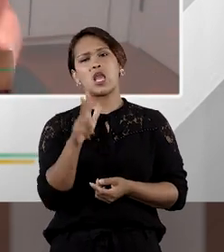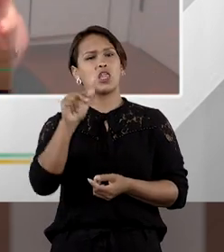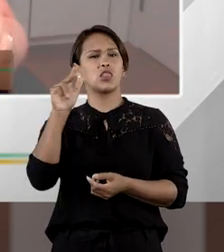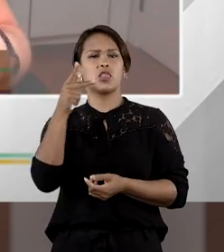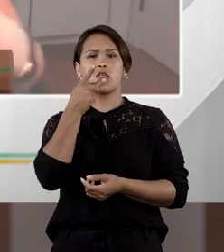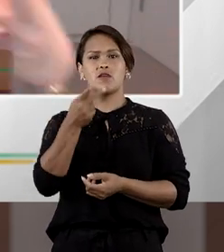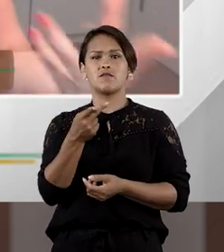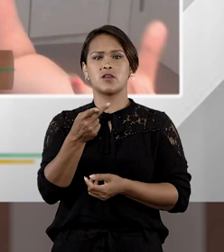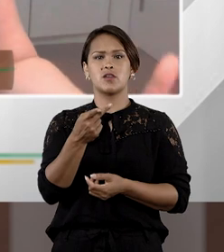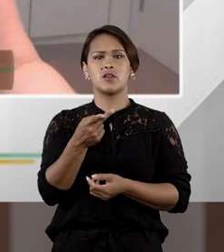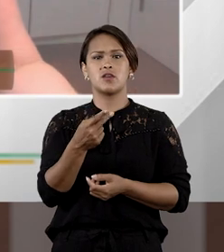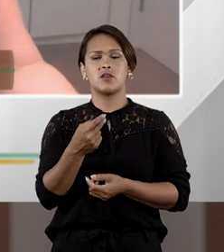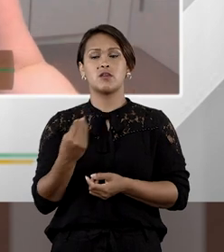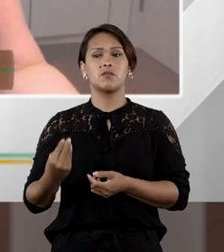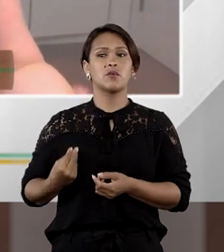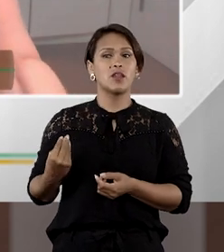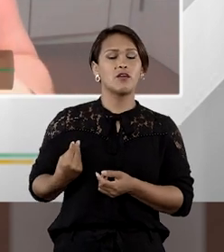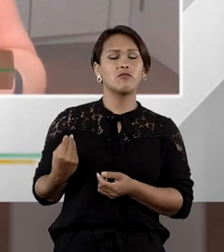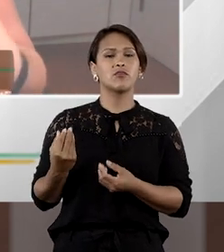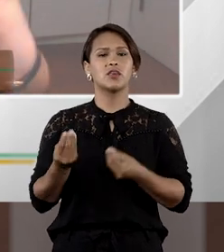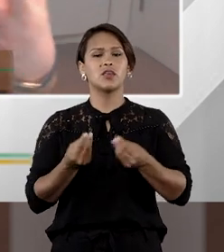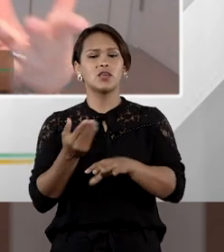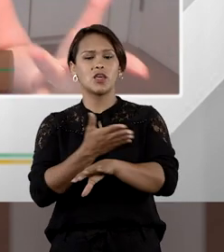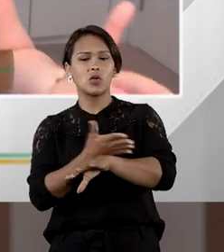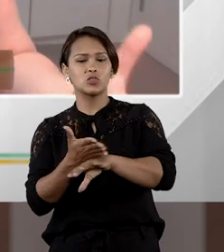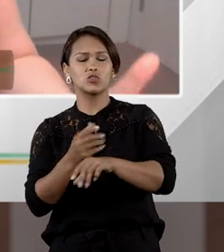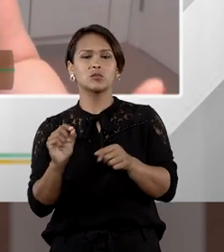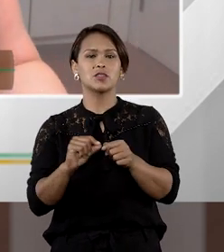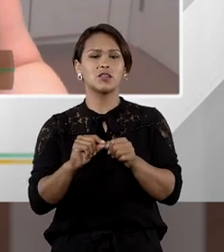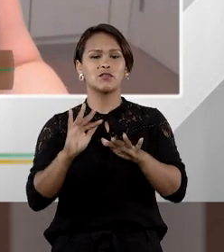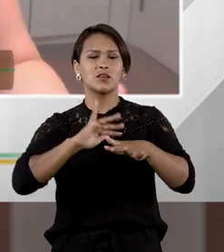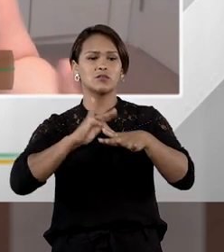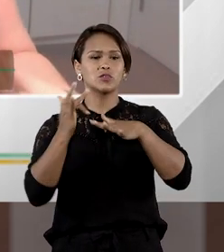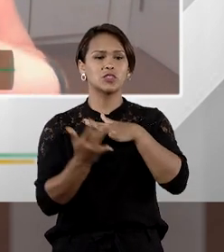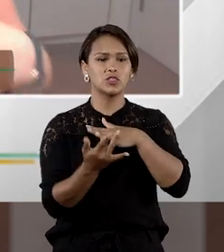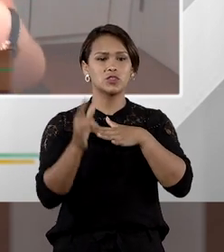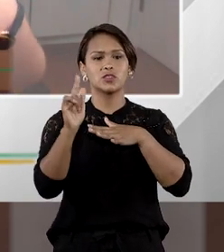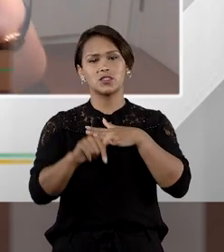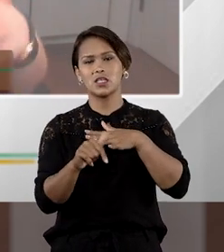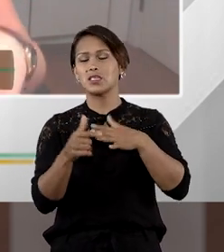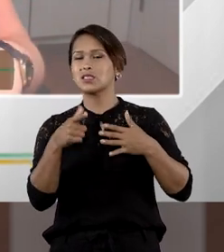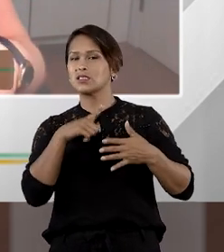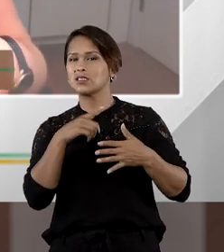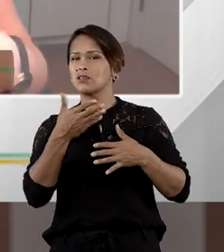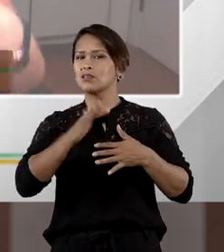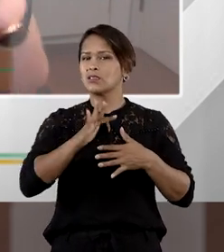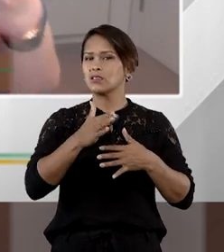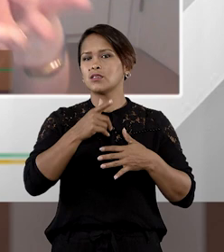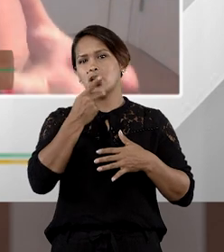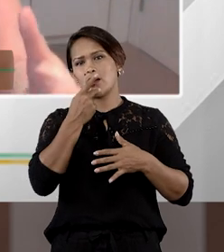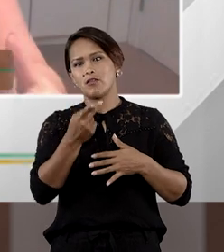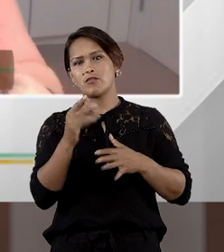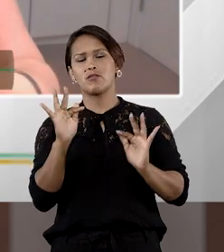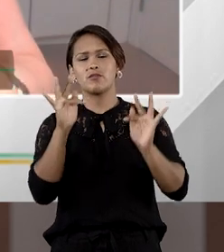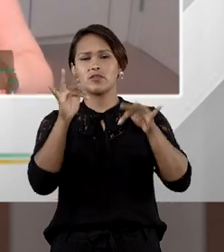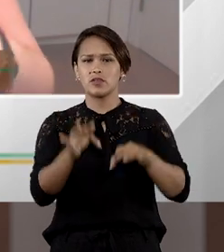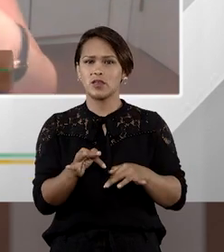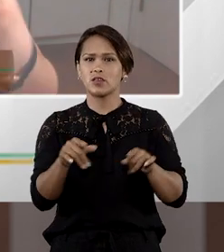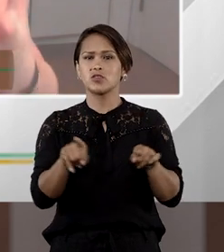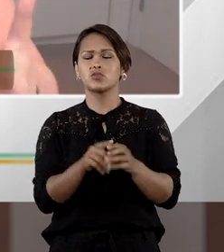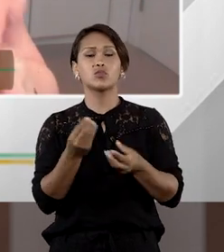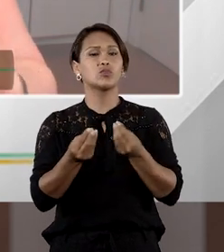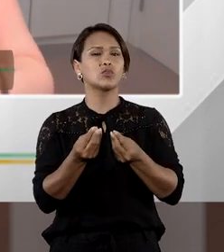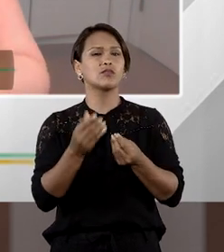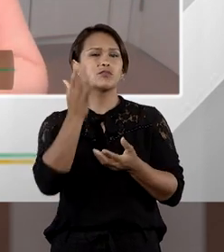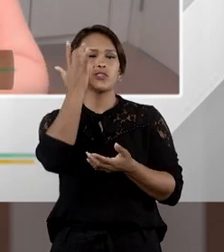contou. Mas pelo estilo de vida, pelo que ele ostenta em redes sociais, eventualmente, pelo que ele já sinalizou, como é